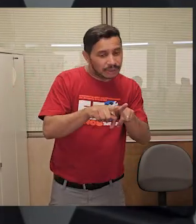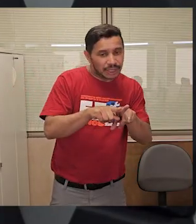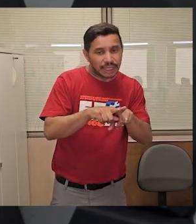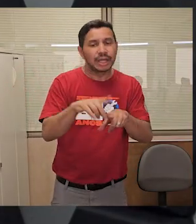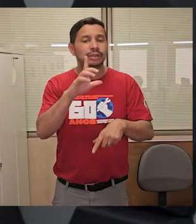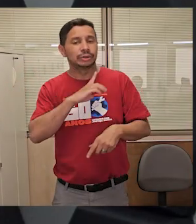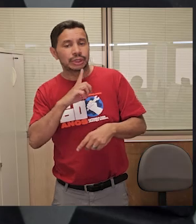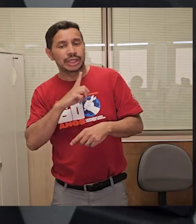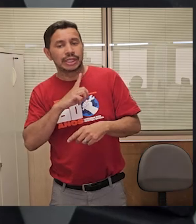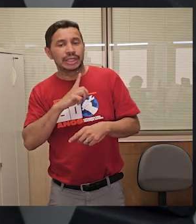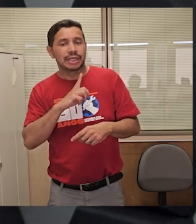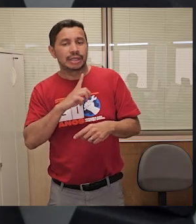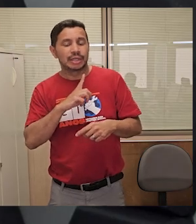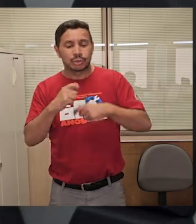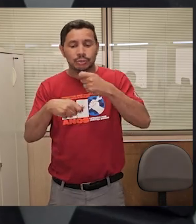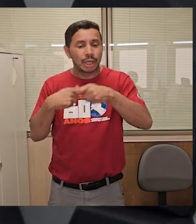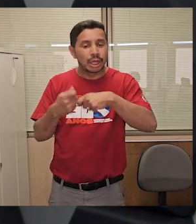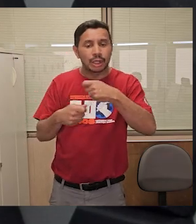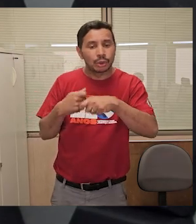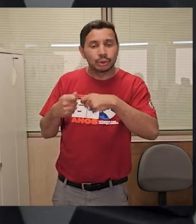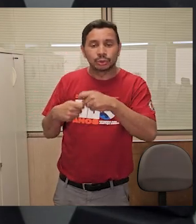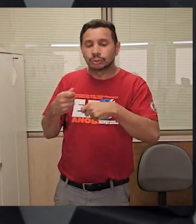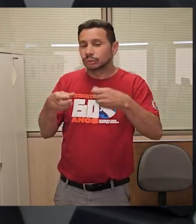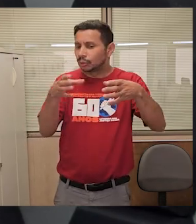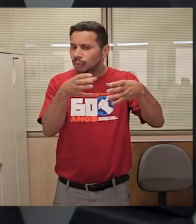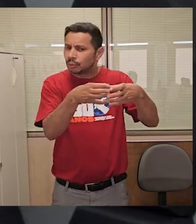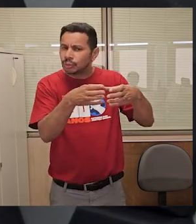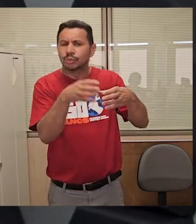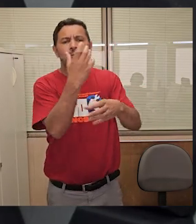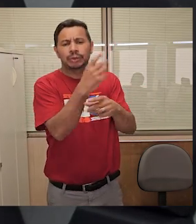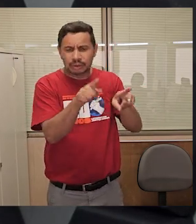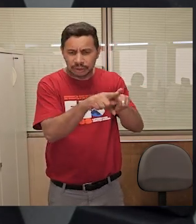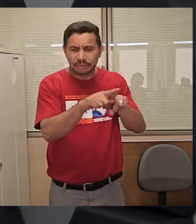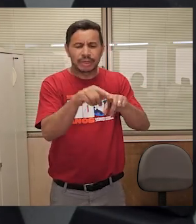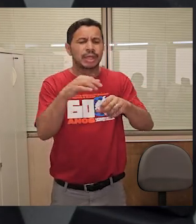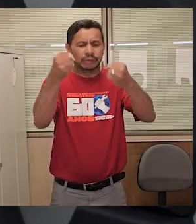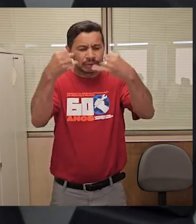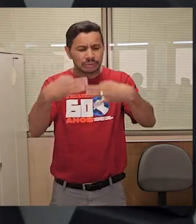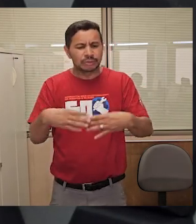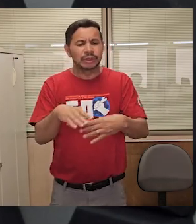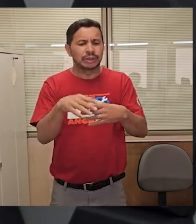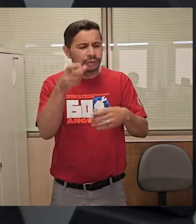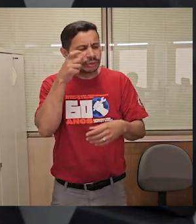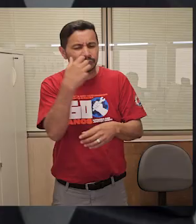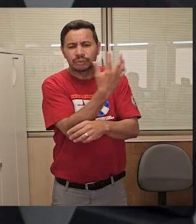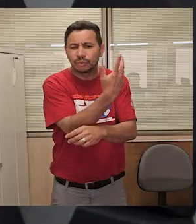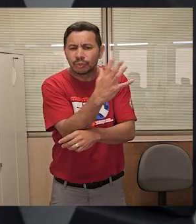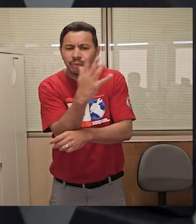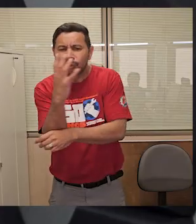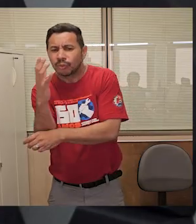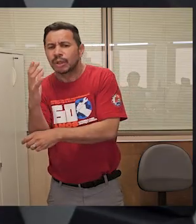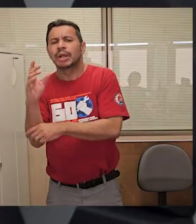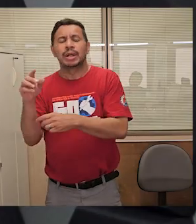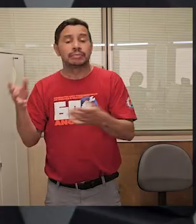à comissão econômica, as questões ambientais. Nós vamos ter também uma